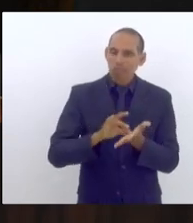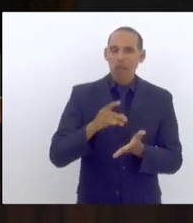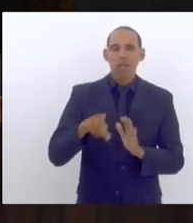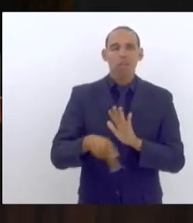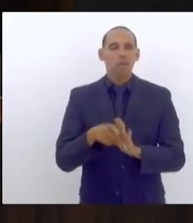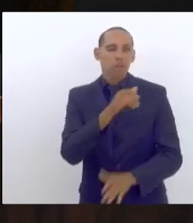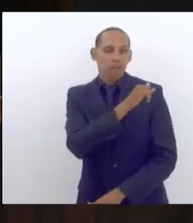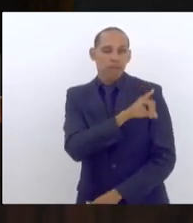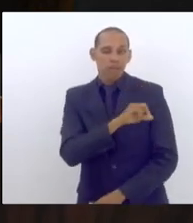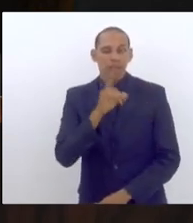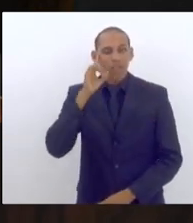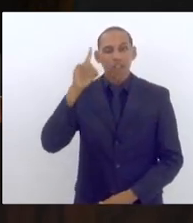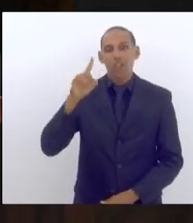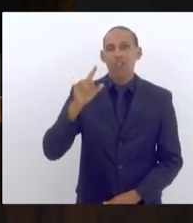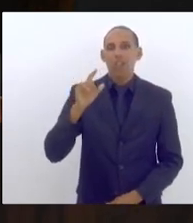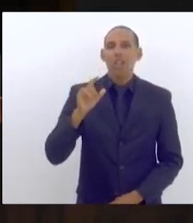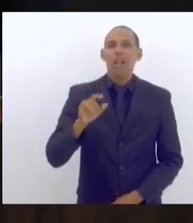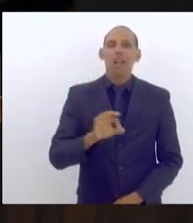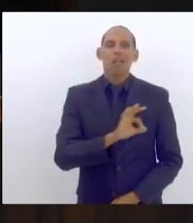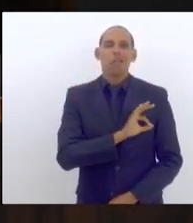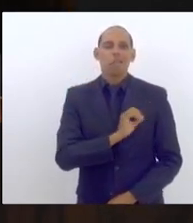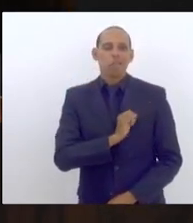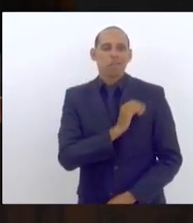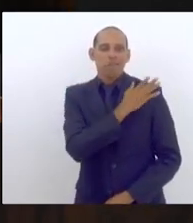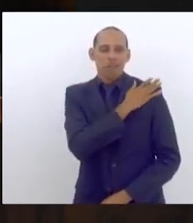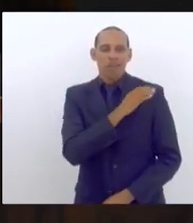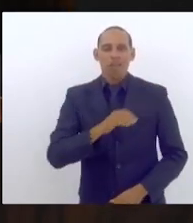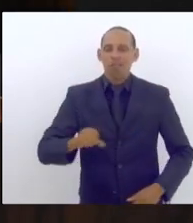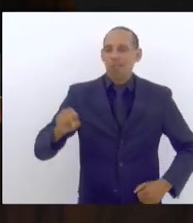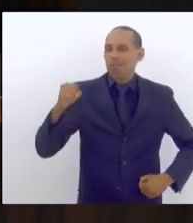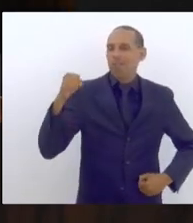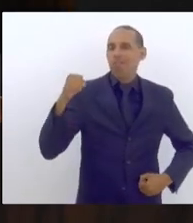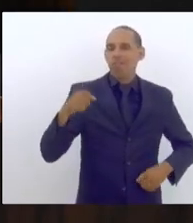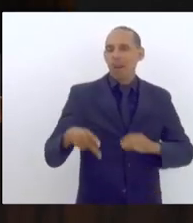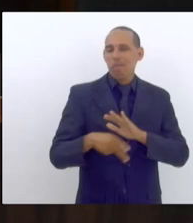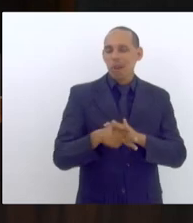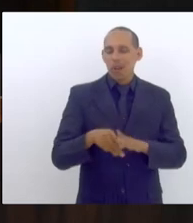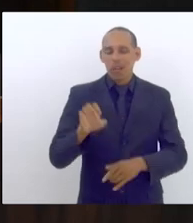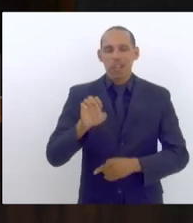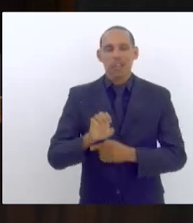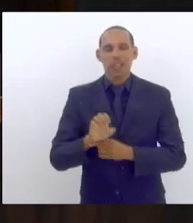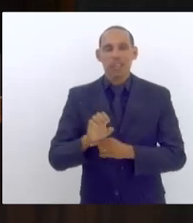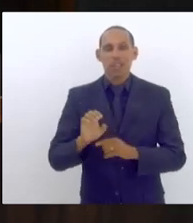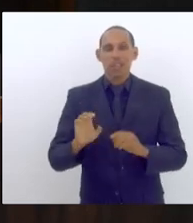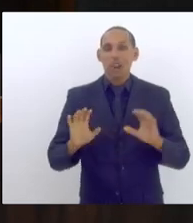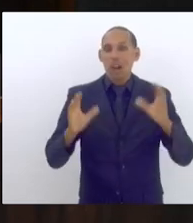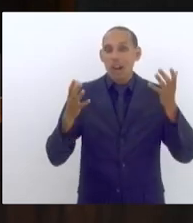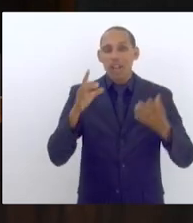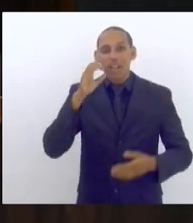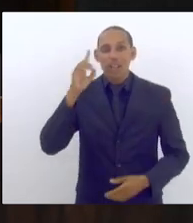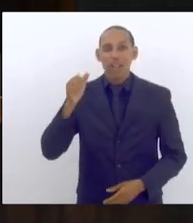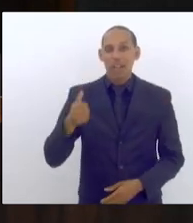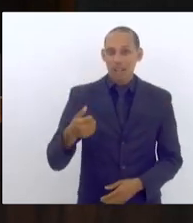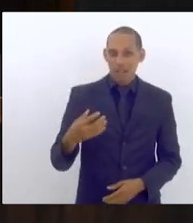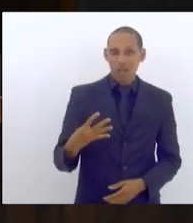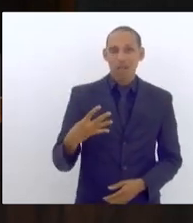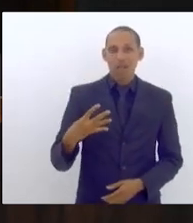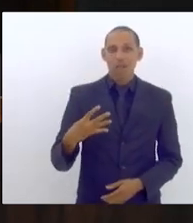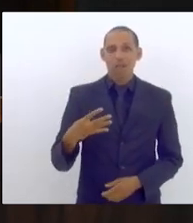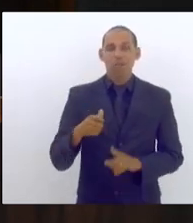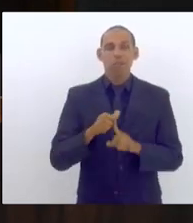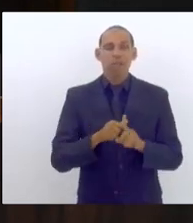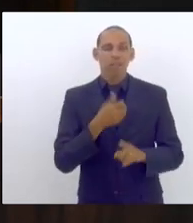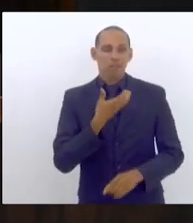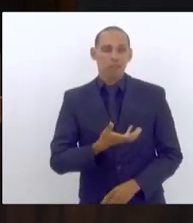Janeiro o Dia dos Policiais Militares Heróis do Estado do Rio de Janeiro, que será comemorado no dia 14 de